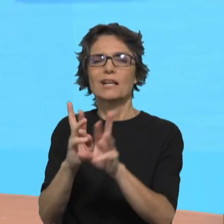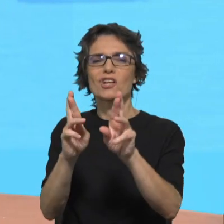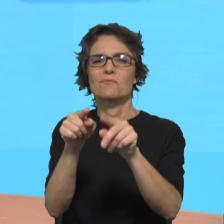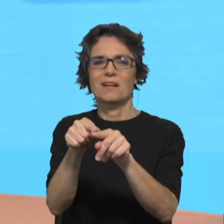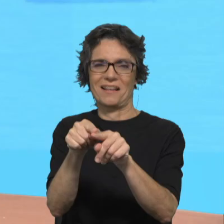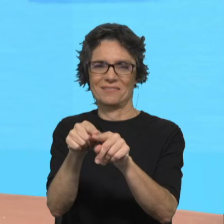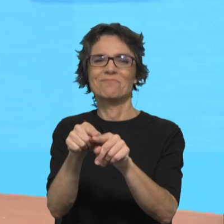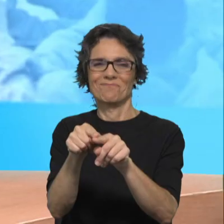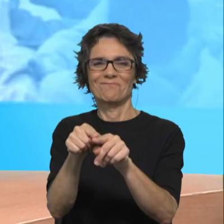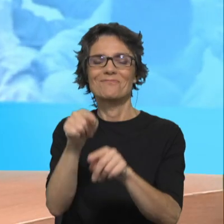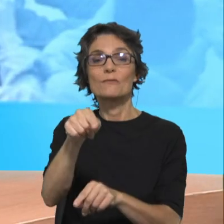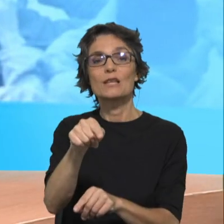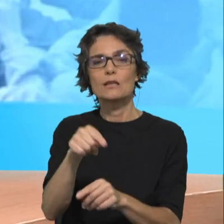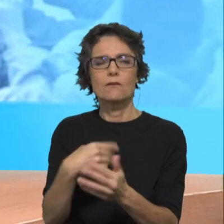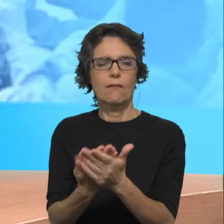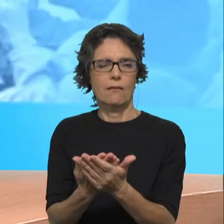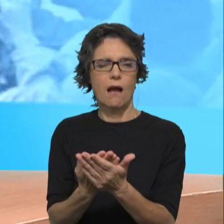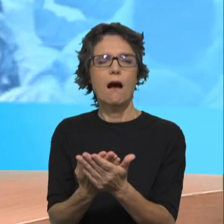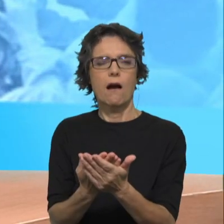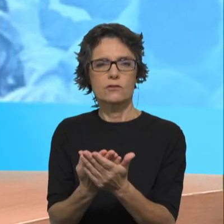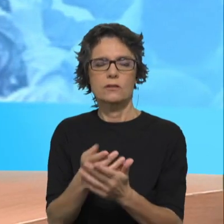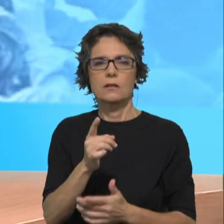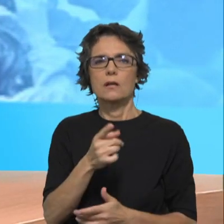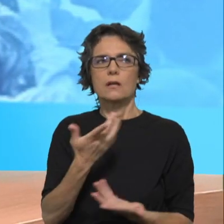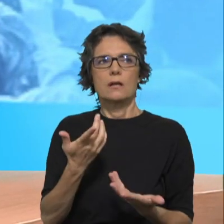que me leva a fazer uma leitura que passa por